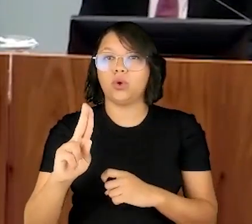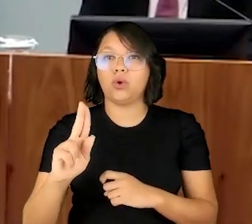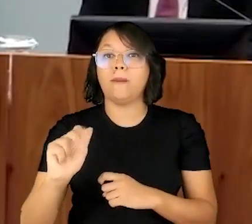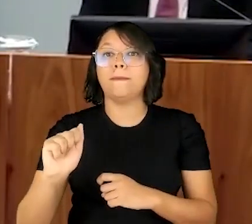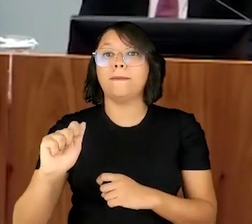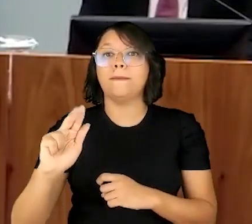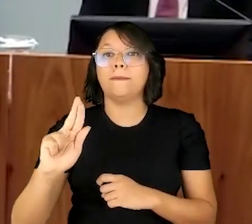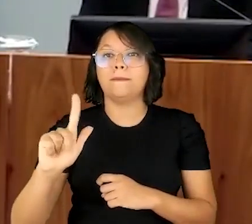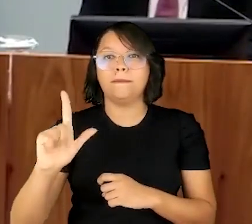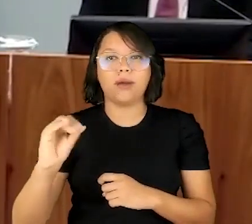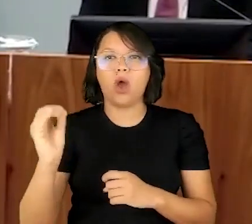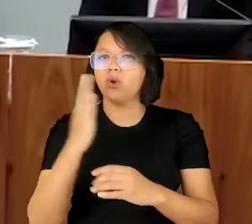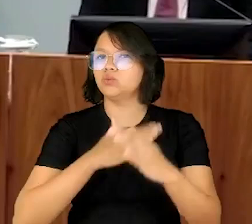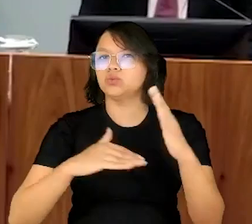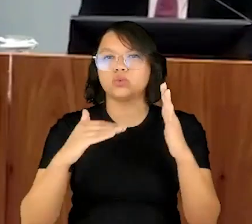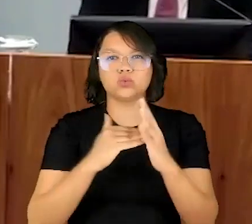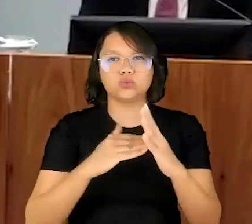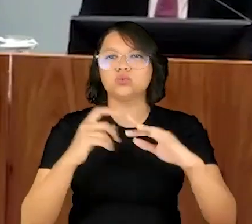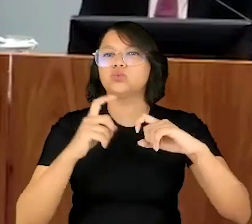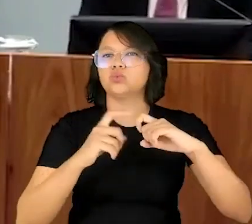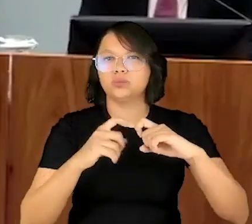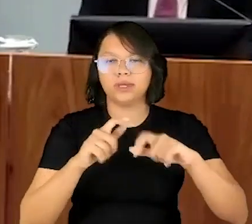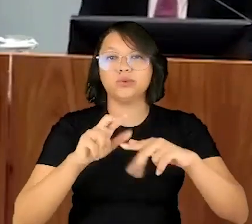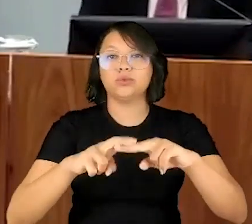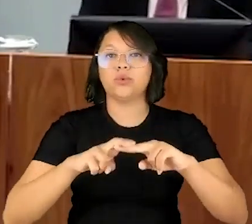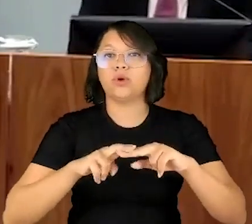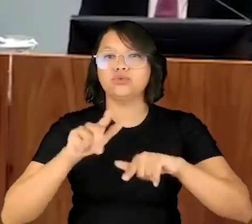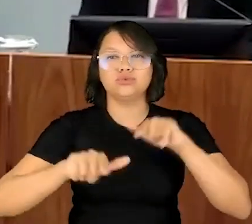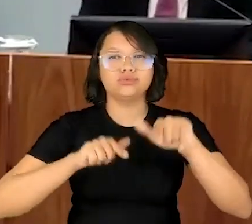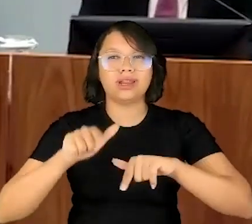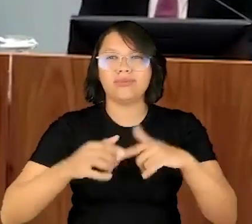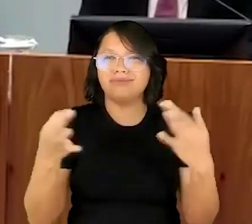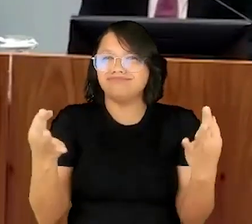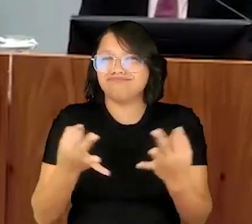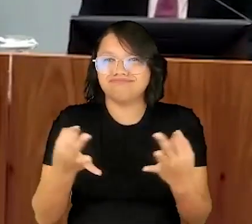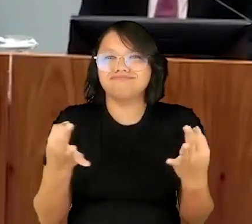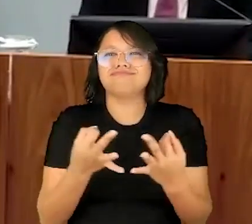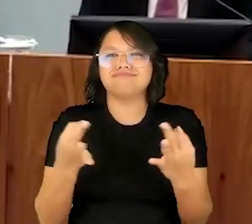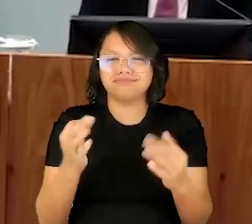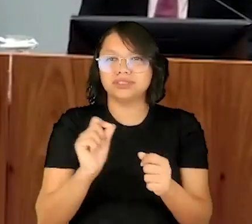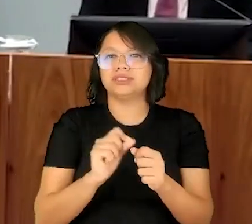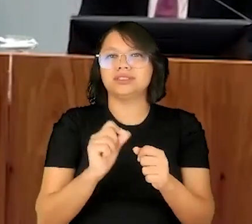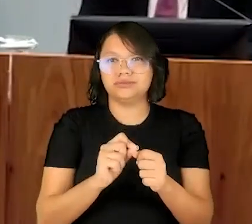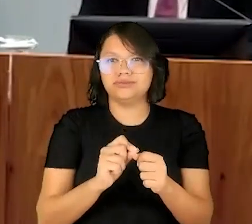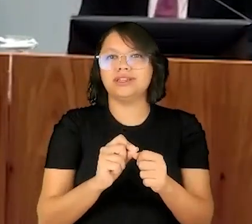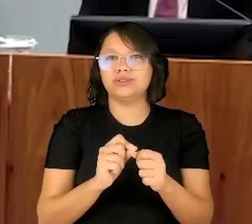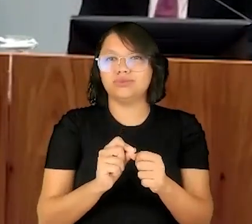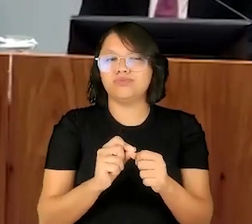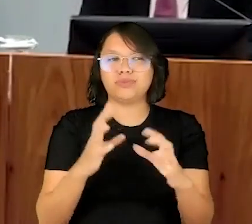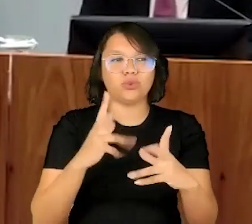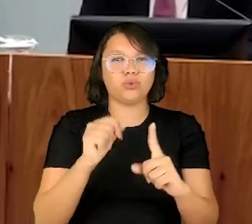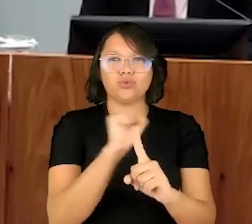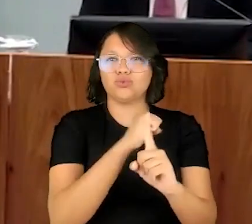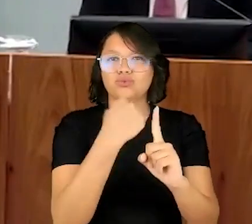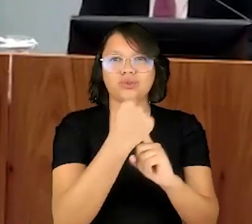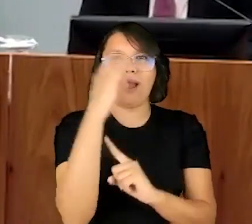médicos, pelos serviços excelentes que têm prestado à sociedade brasileira.